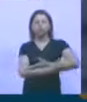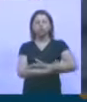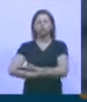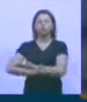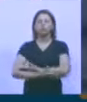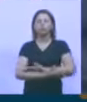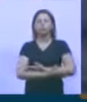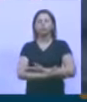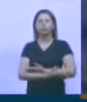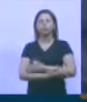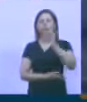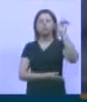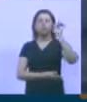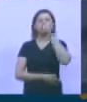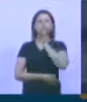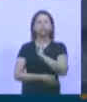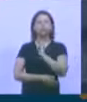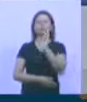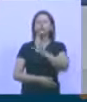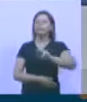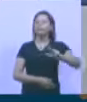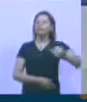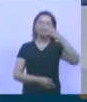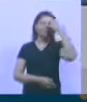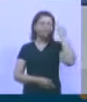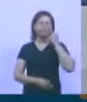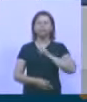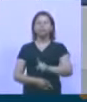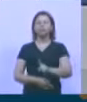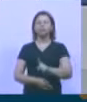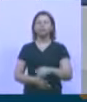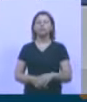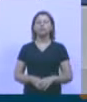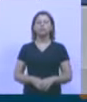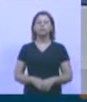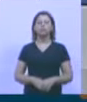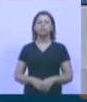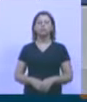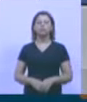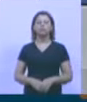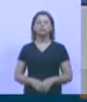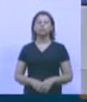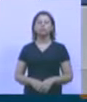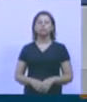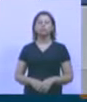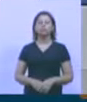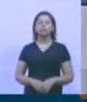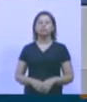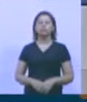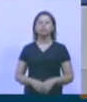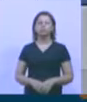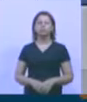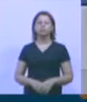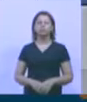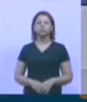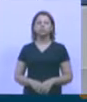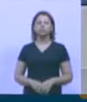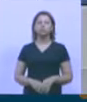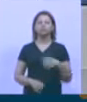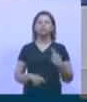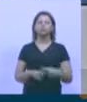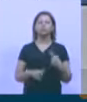I will not. Deus diz, eu jamais o esquecerei. And God says, I've written your name on the palm of my hand.